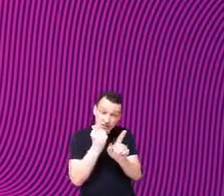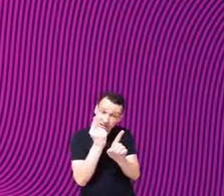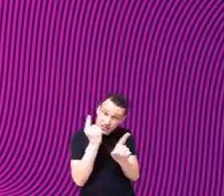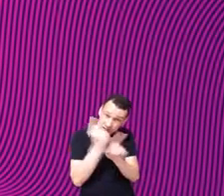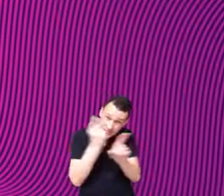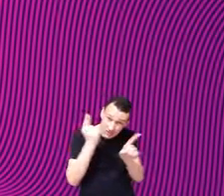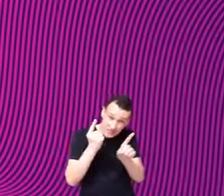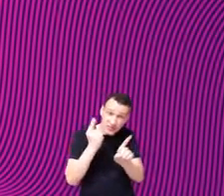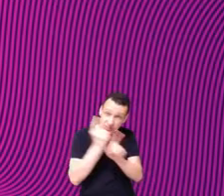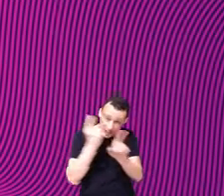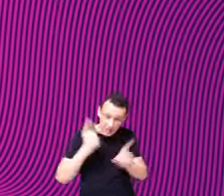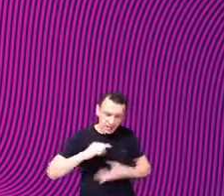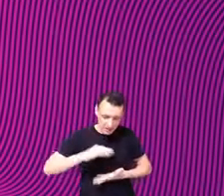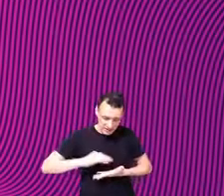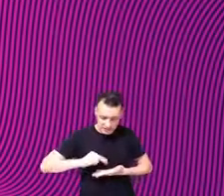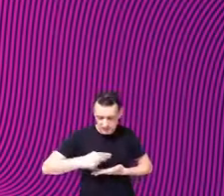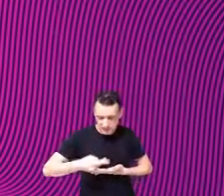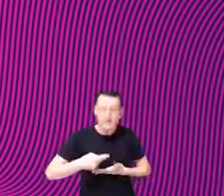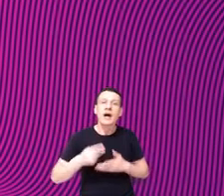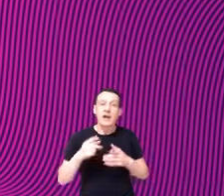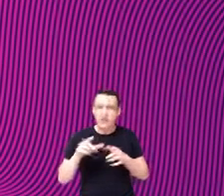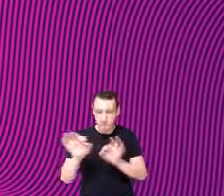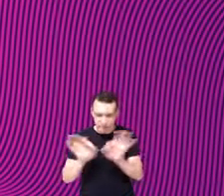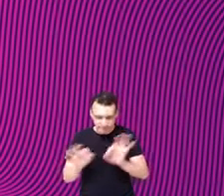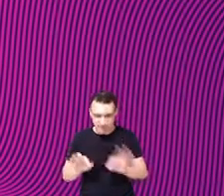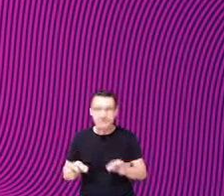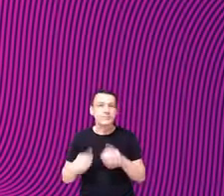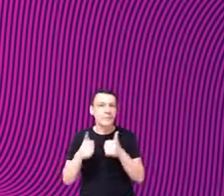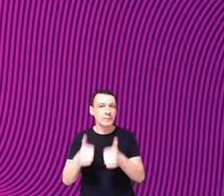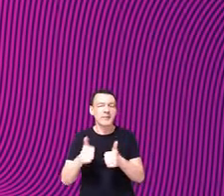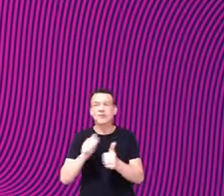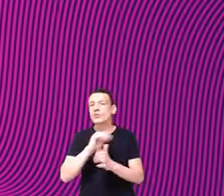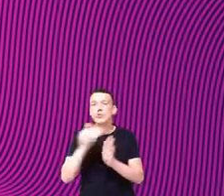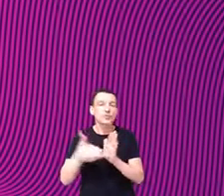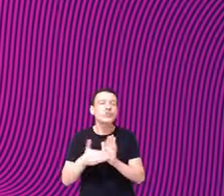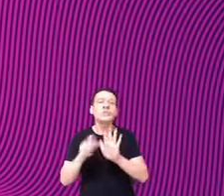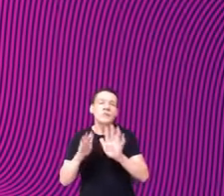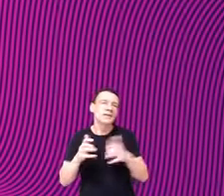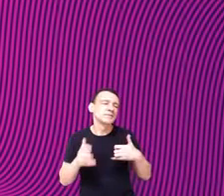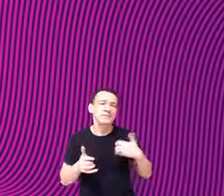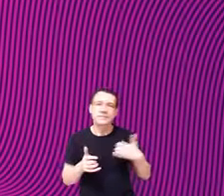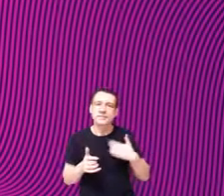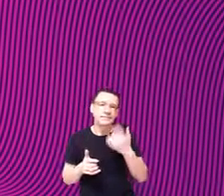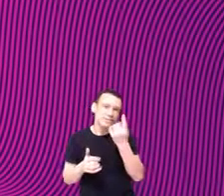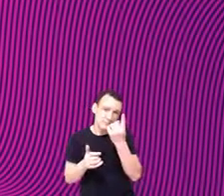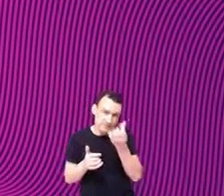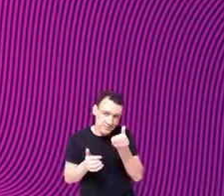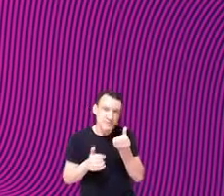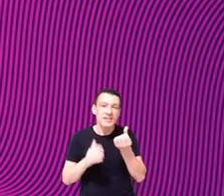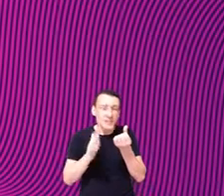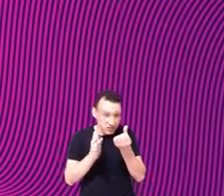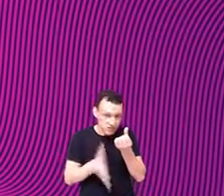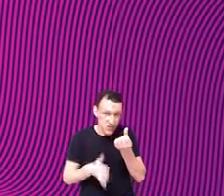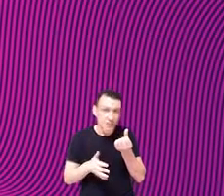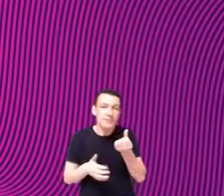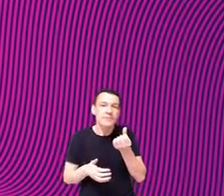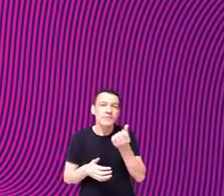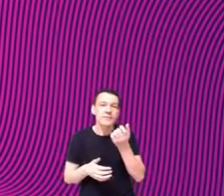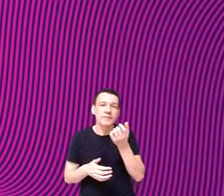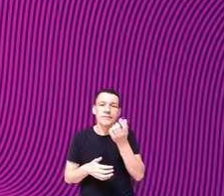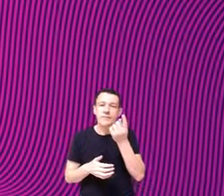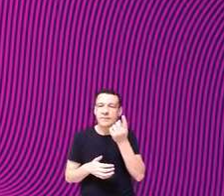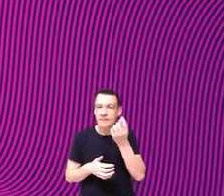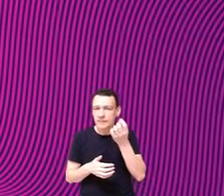doente aos 16 anos de idade, fazendo diagnóstico de doença renal crônica no pronto-socorro em edema agudo de pulmão, sem nunca